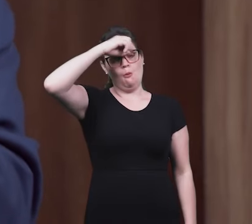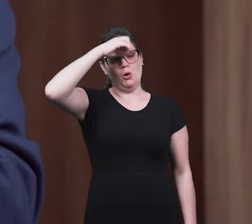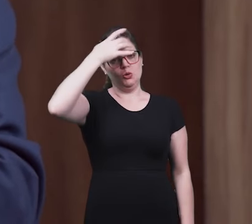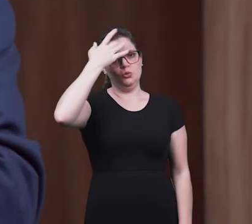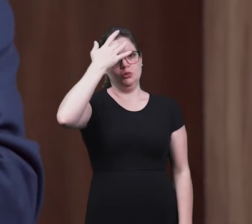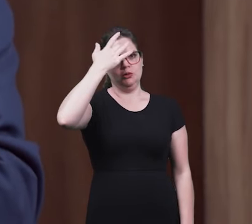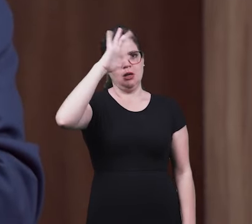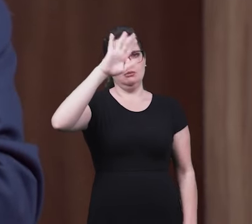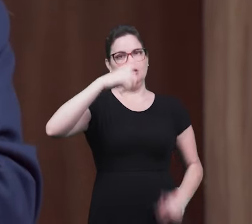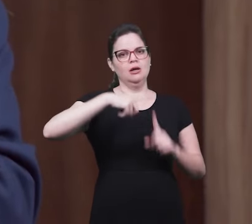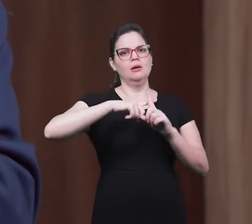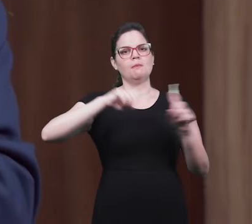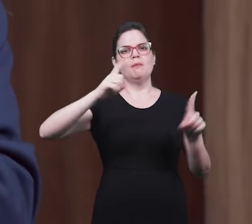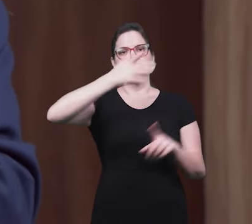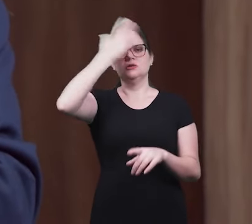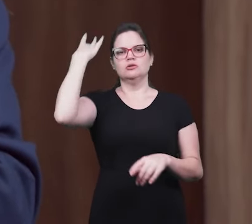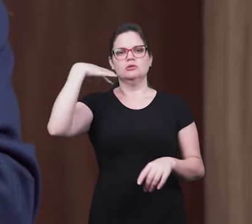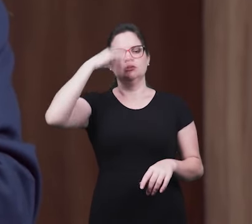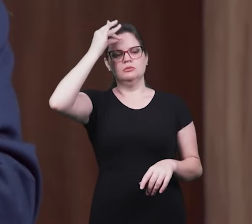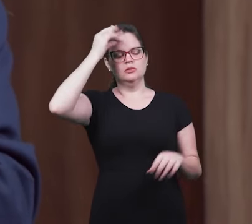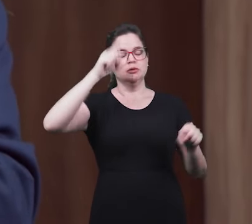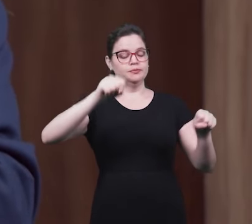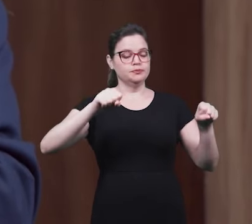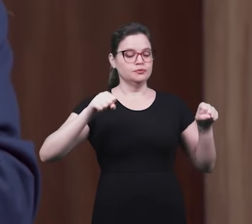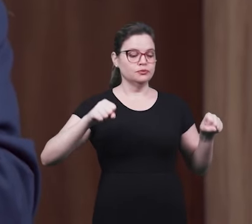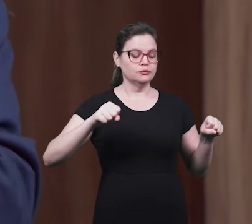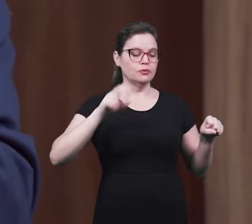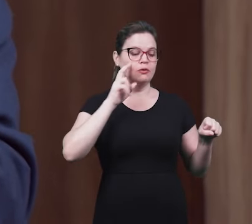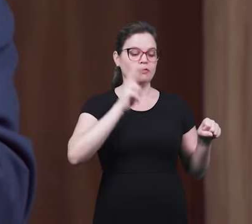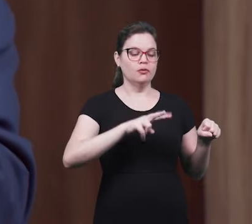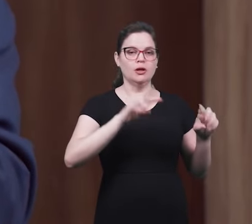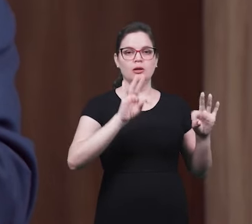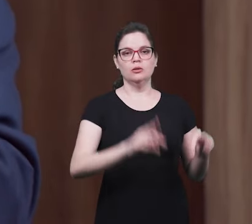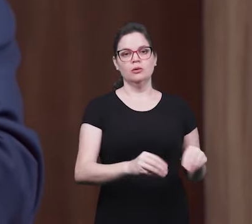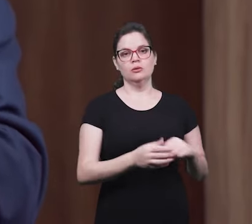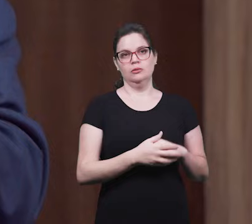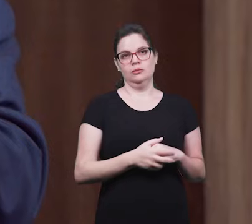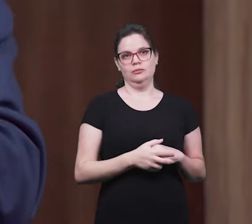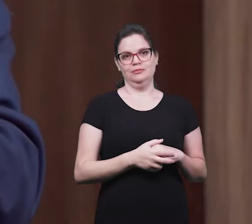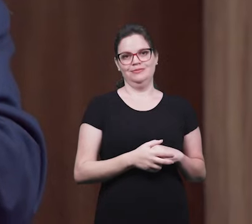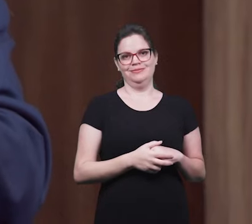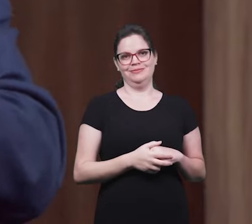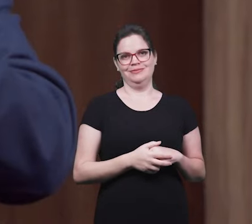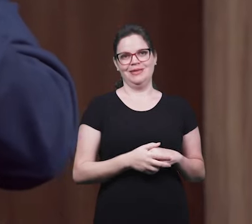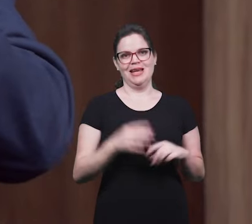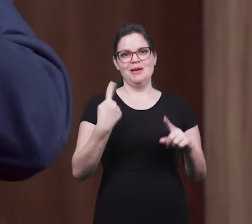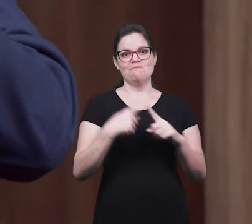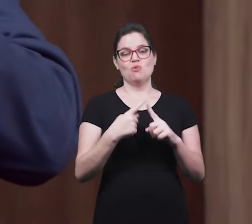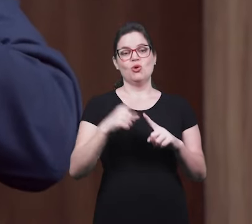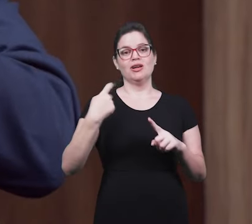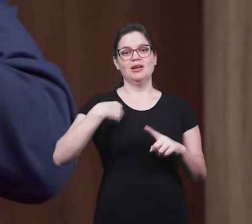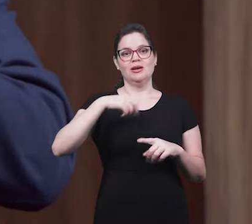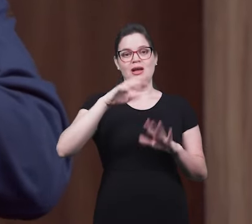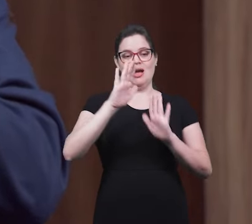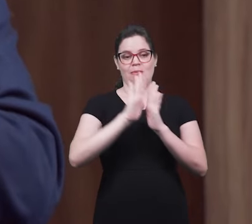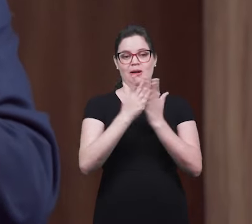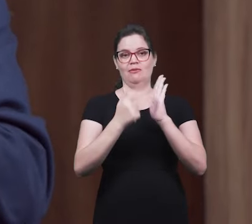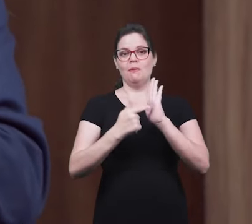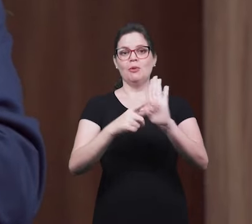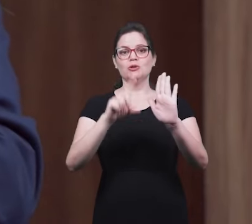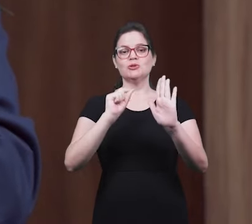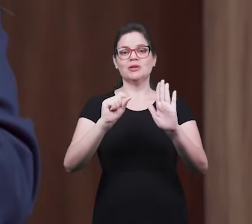sabe, mas o Senhor sabe. A Bíblia diz que Ele sonda, Ele esquadrinha